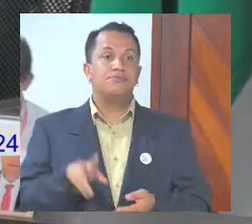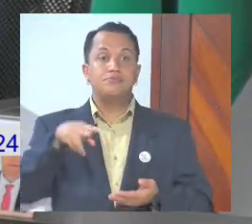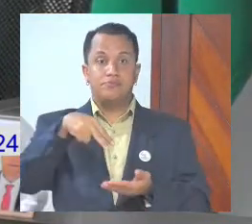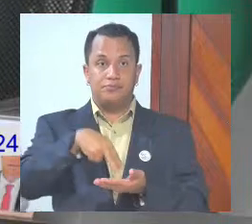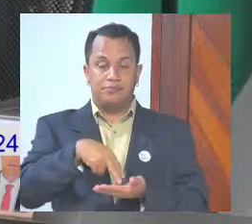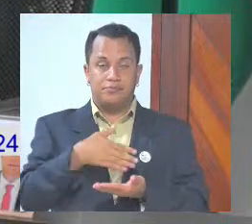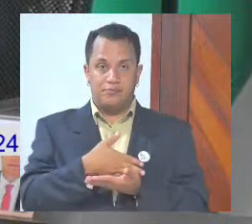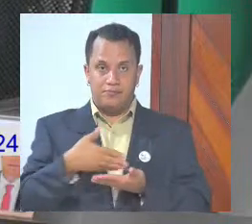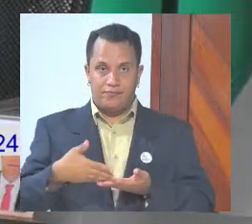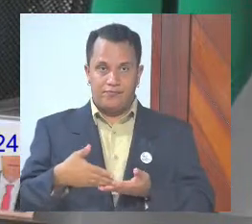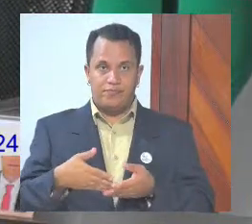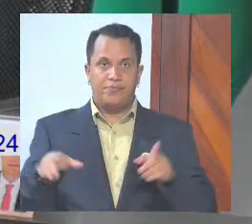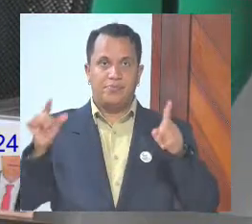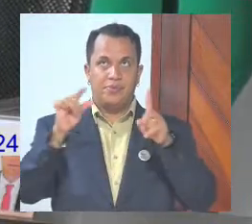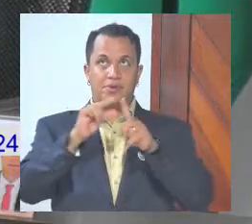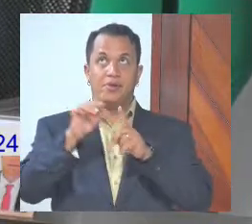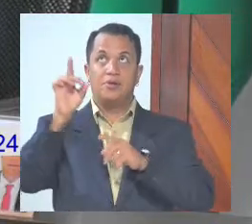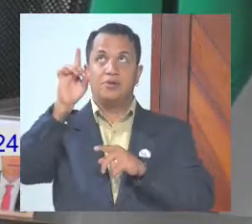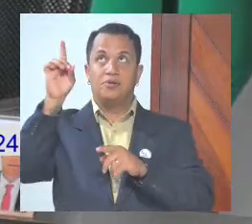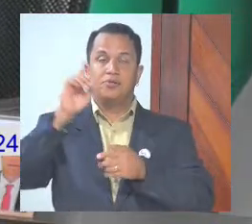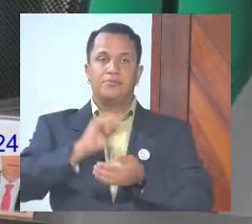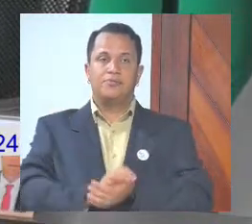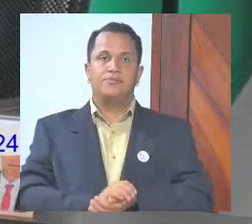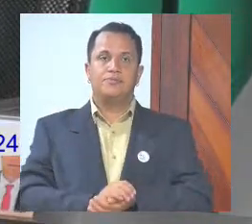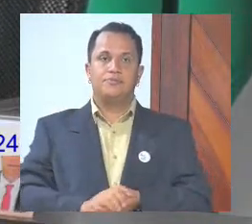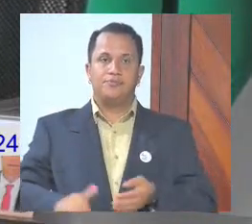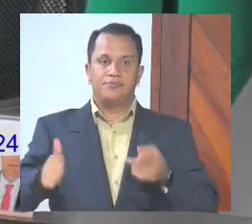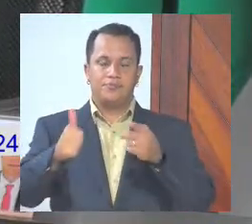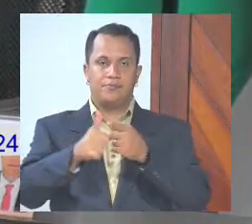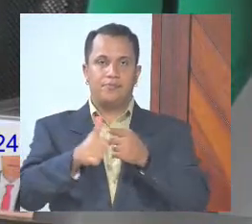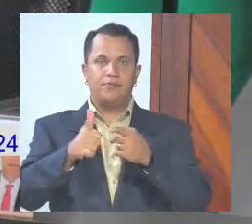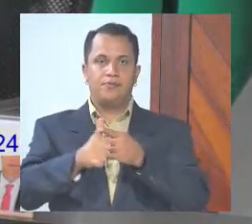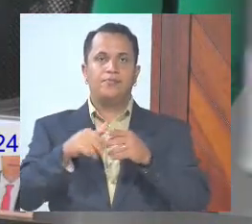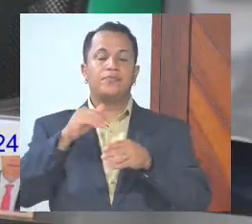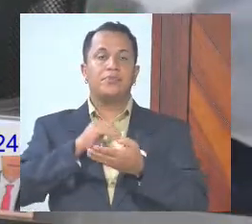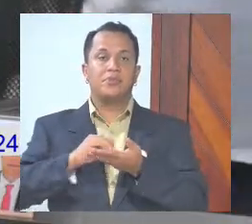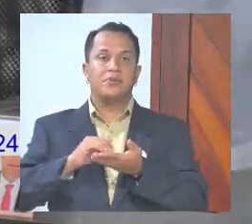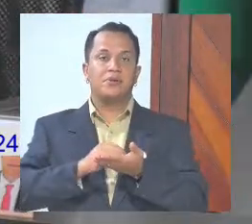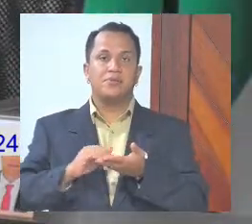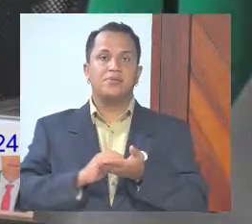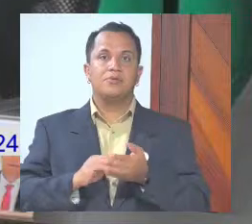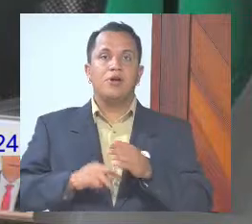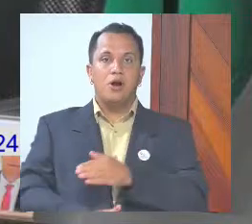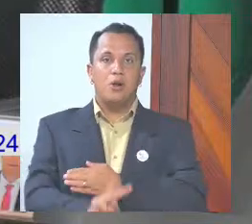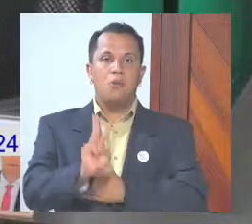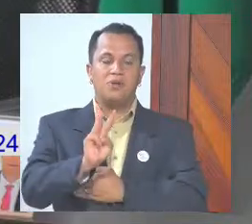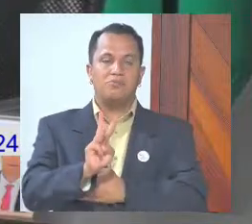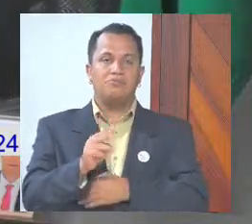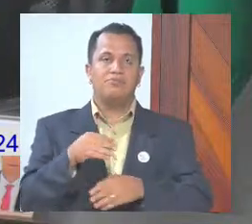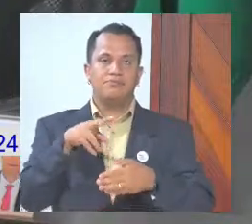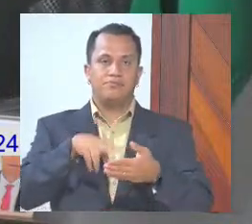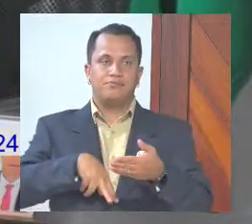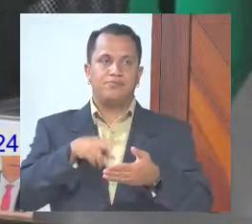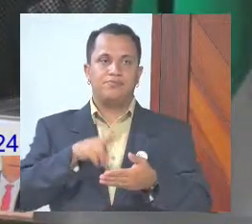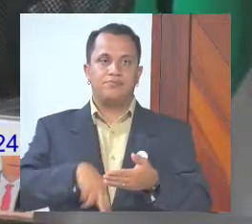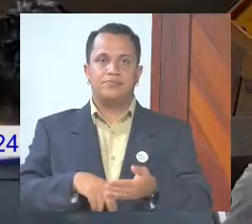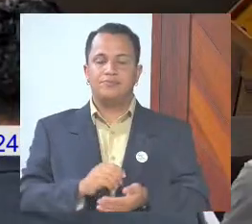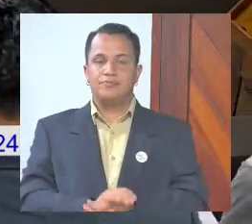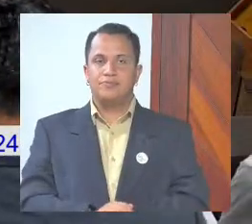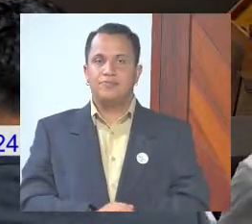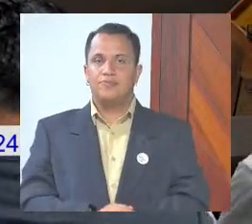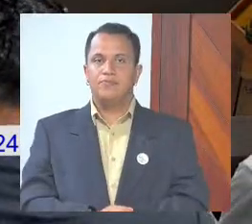de pé para a gente acompanhar a leitura do texto bíblico do nosso primeiro secretário, o vereador William da TV, que vai fazer a leitura.